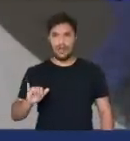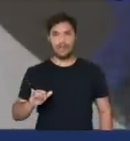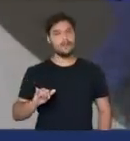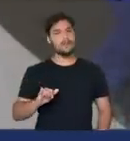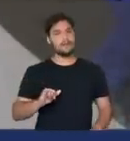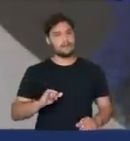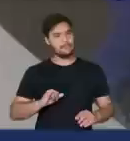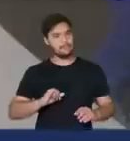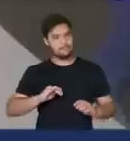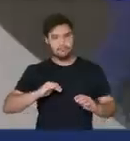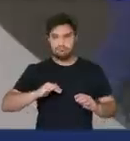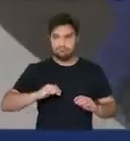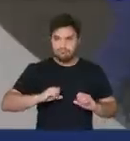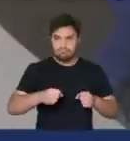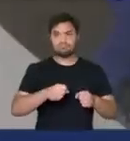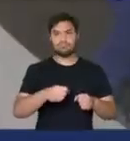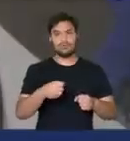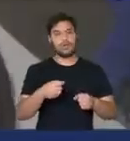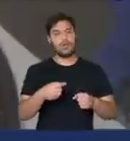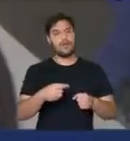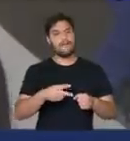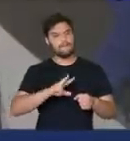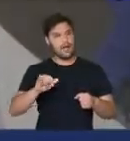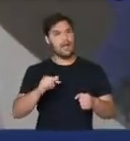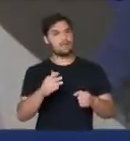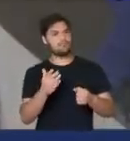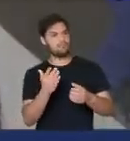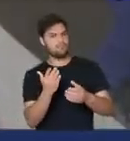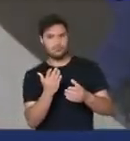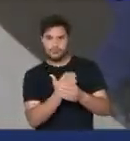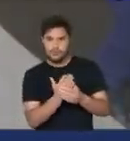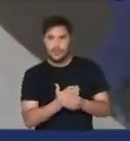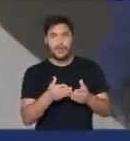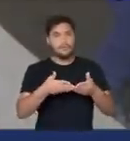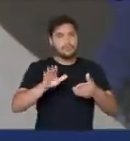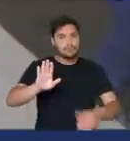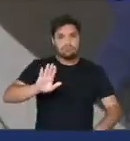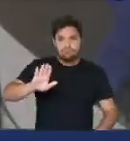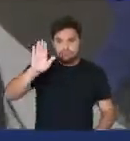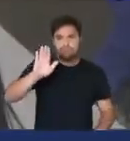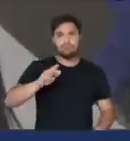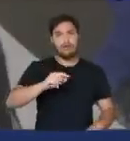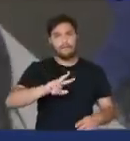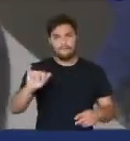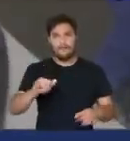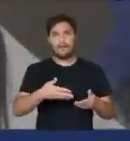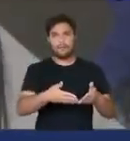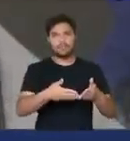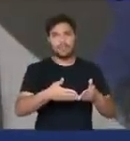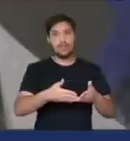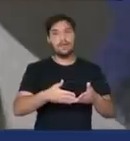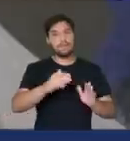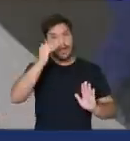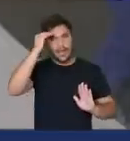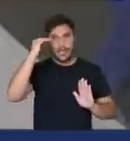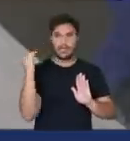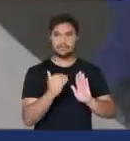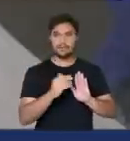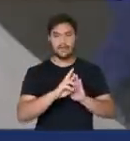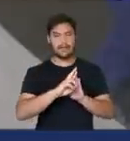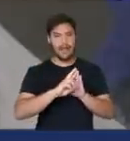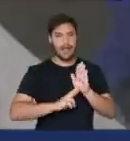questão regimental, vamos apresentar todos os recursos necessários, as questões de ordens possíveis, para que seja